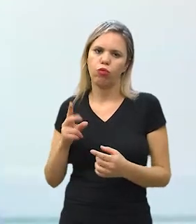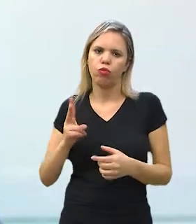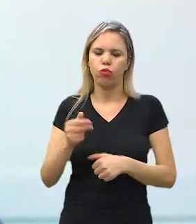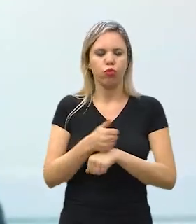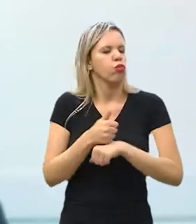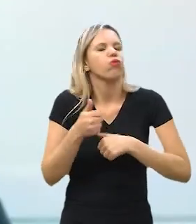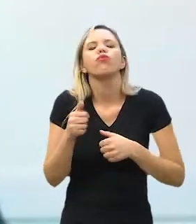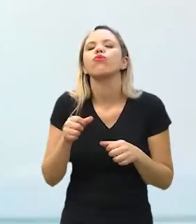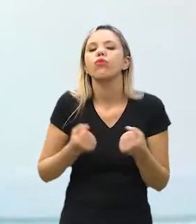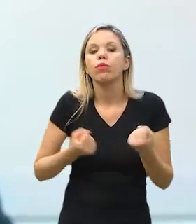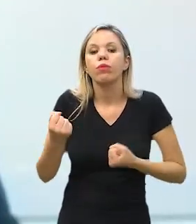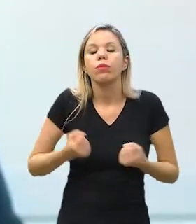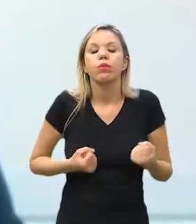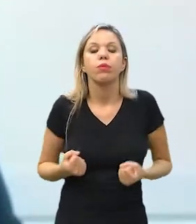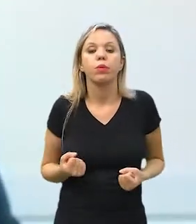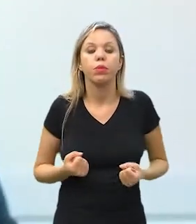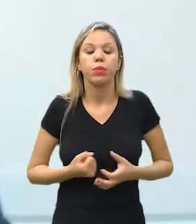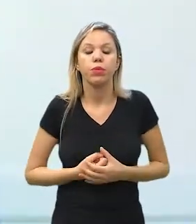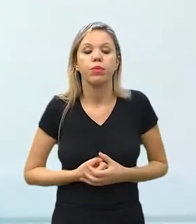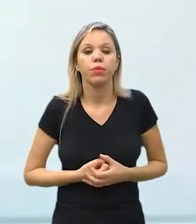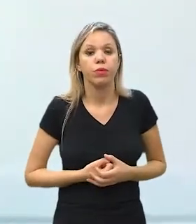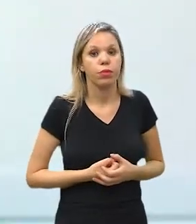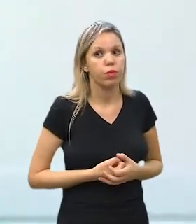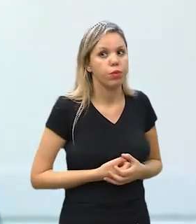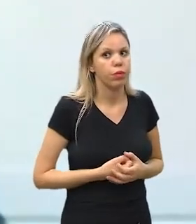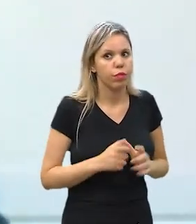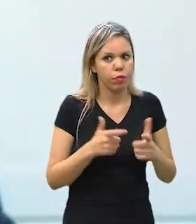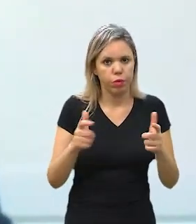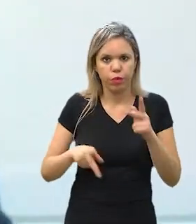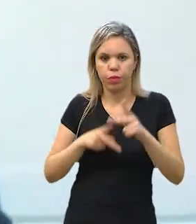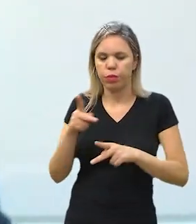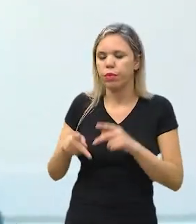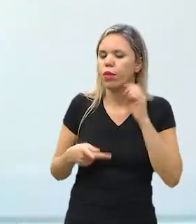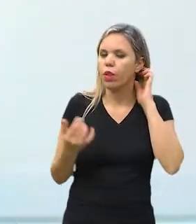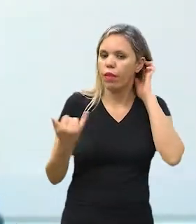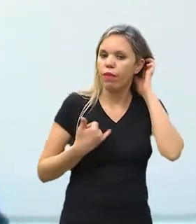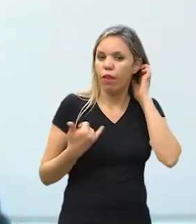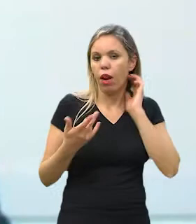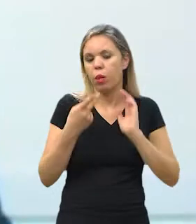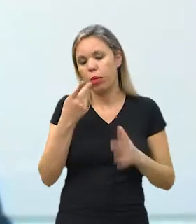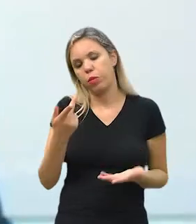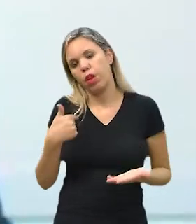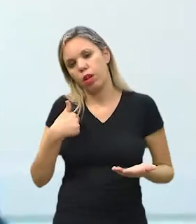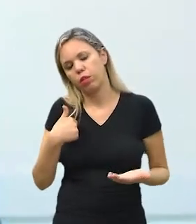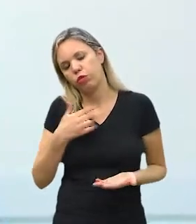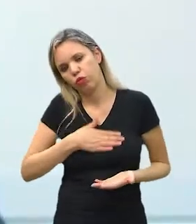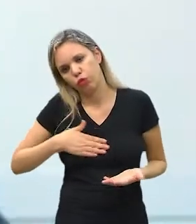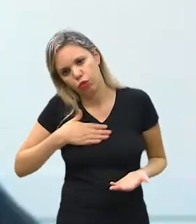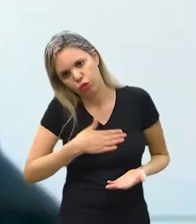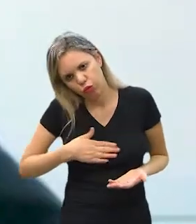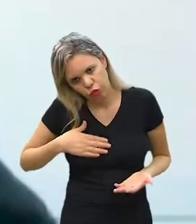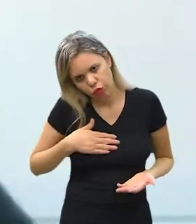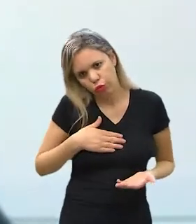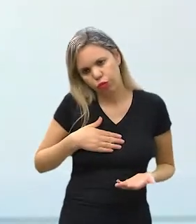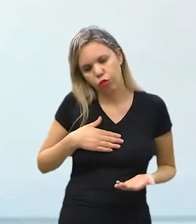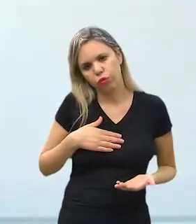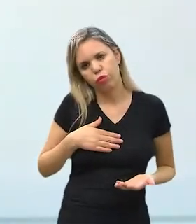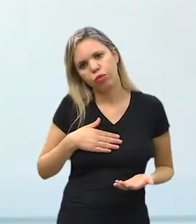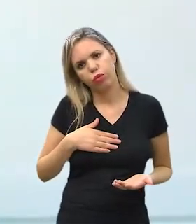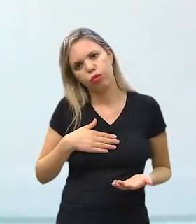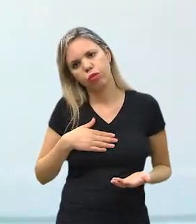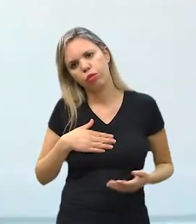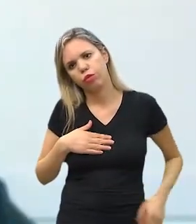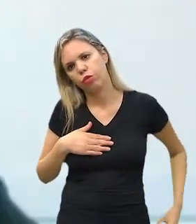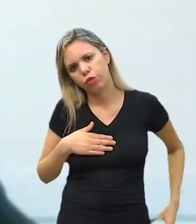e serviços no segmento automotivo. E aí foi onde a maioria das pessoas falaram, pô, a gente gostaria